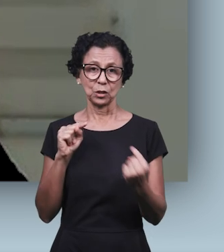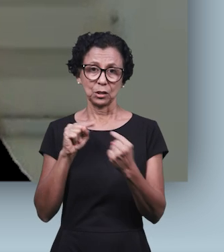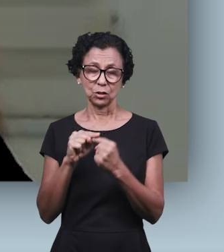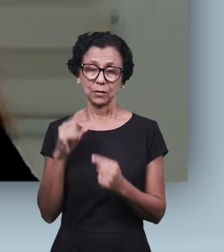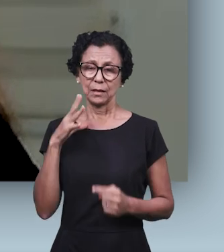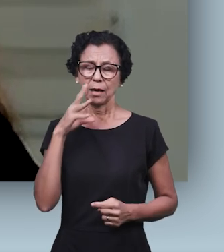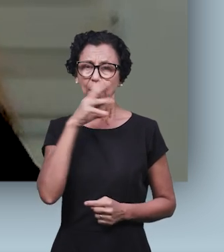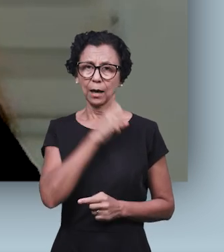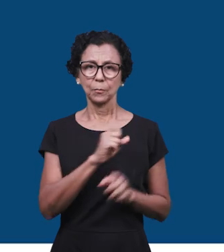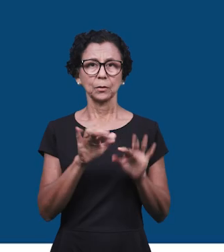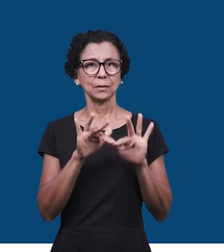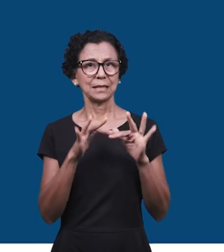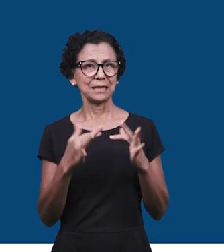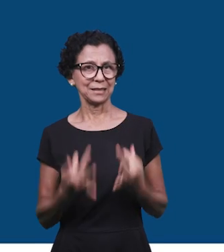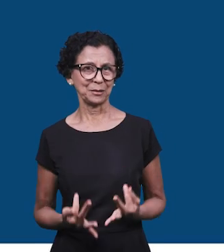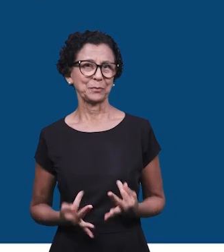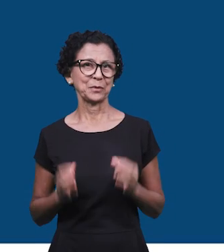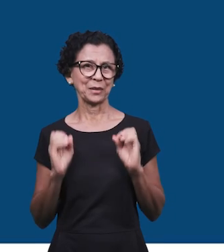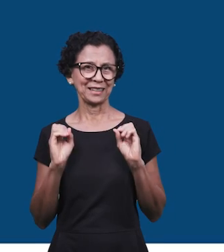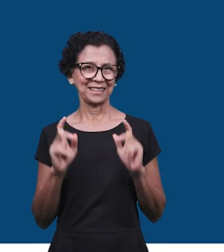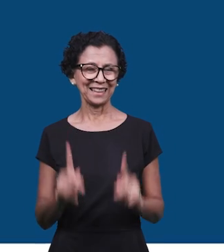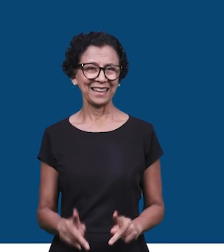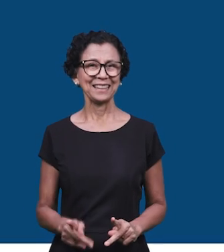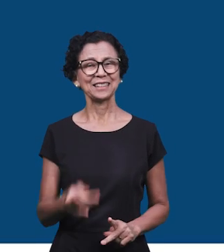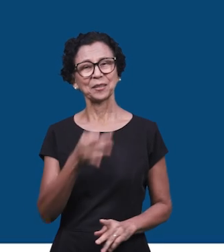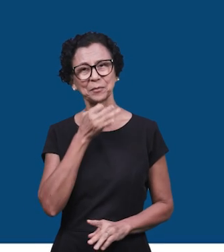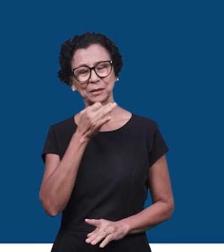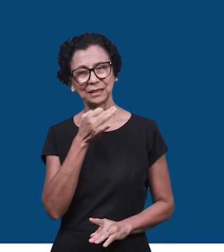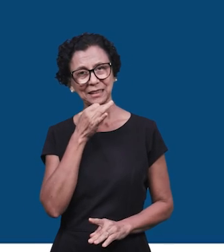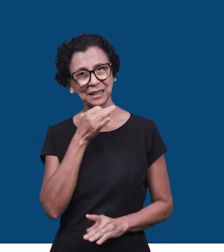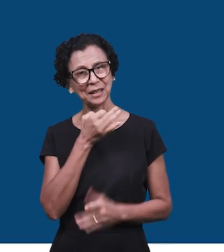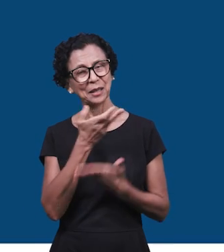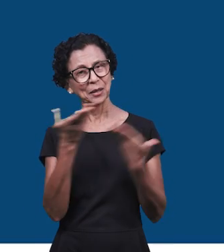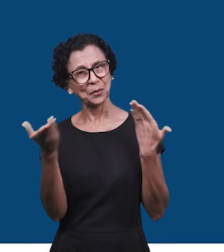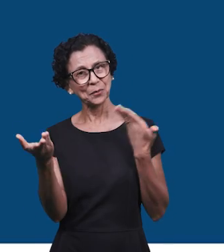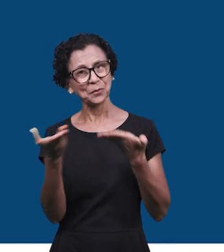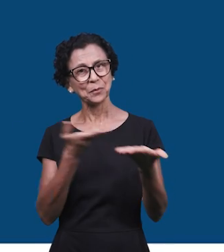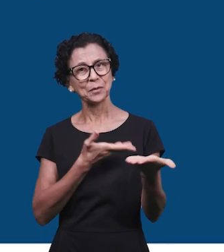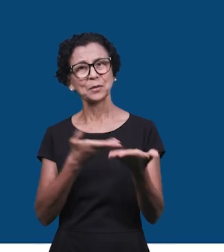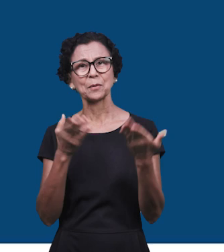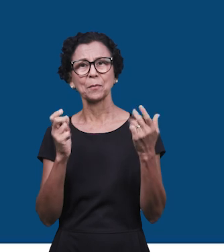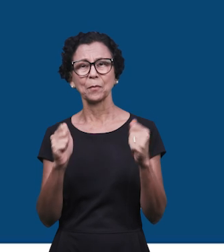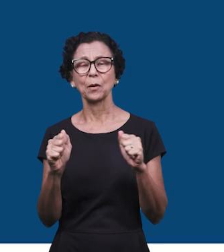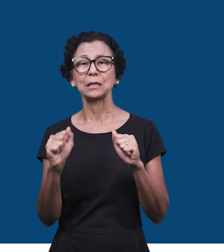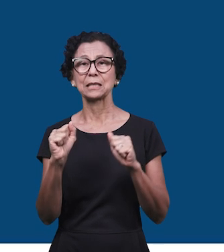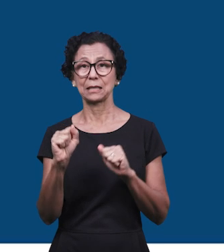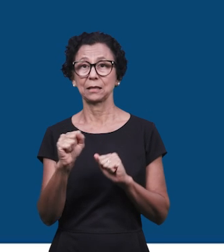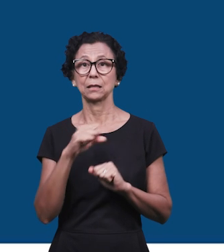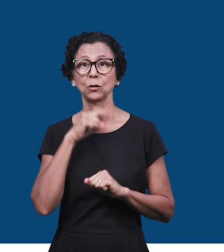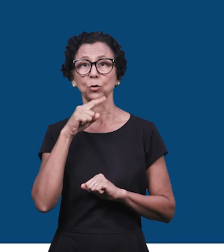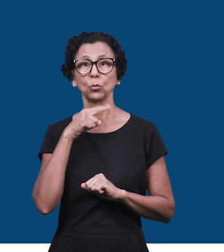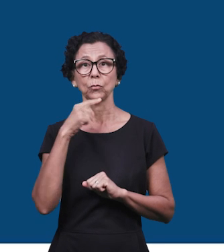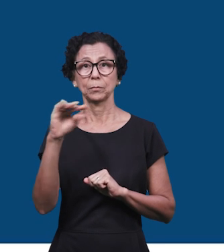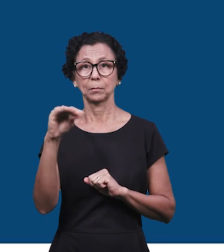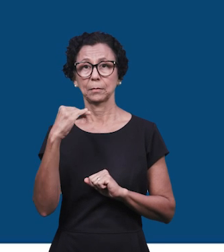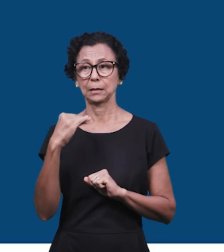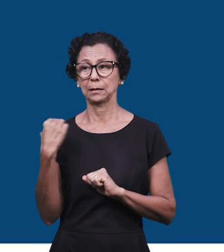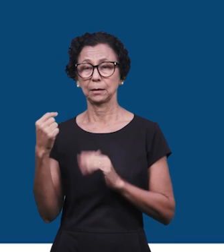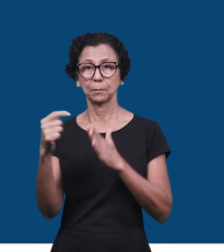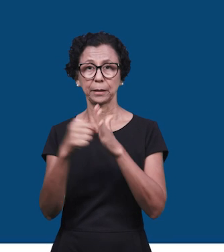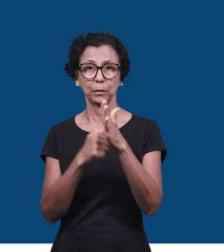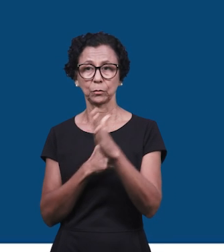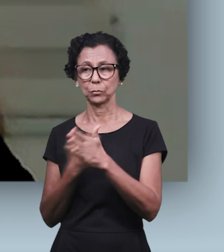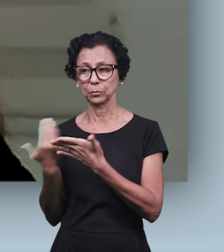rápido realmente e bem simples, irmãs. E fica aqui essa sugestão. Podem mandar dúvidas, né? Nós temos um